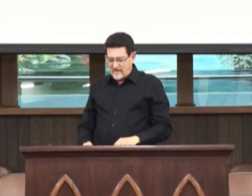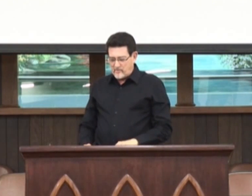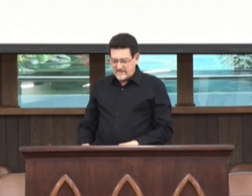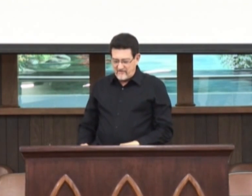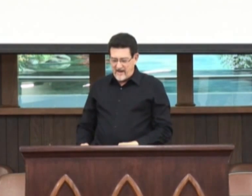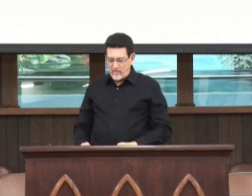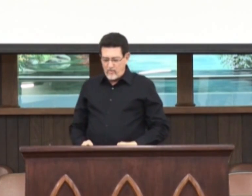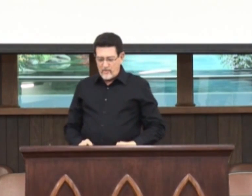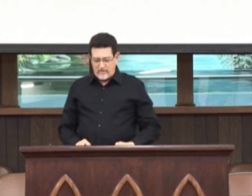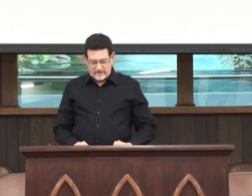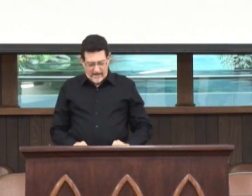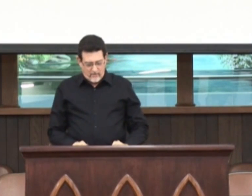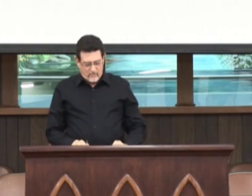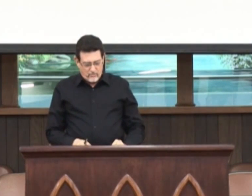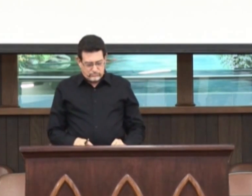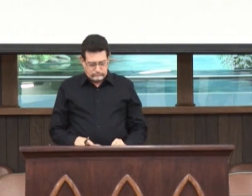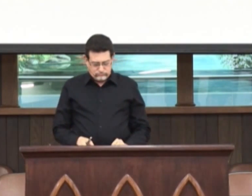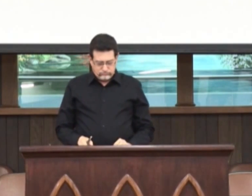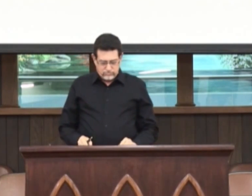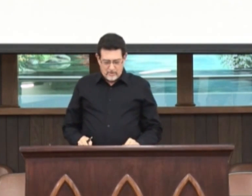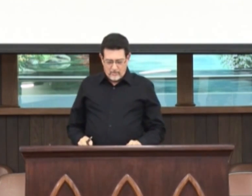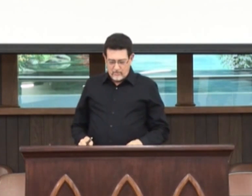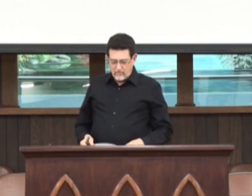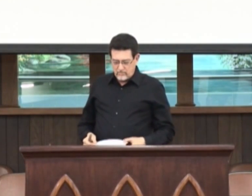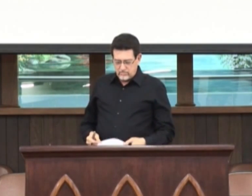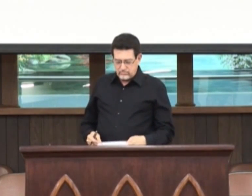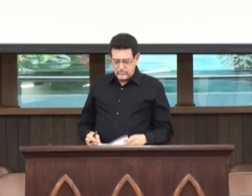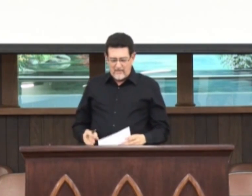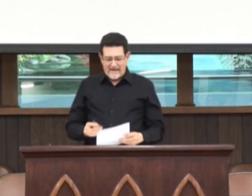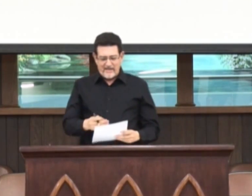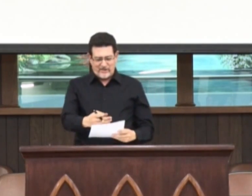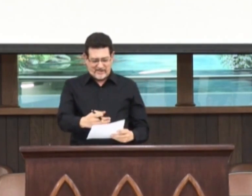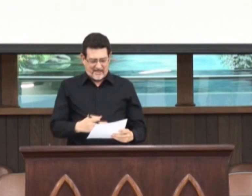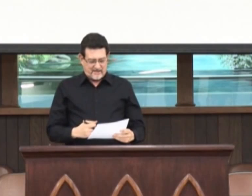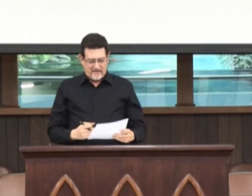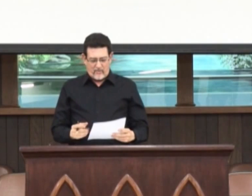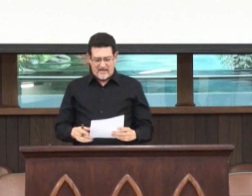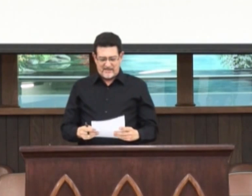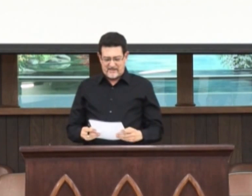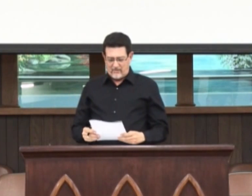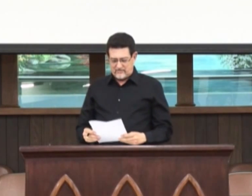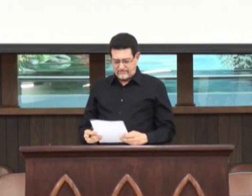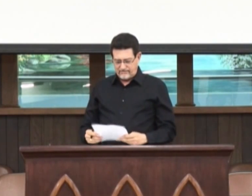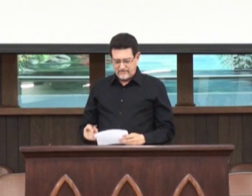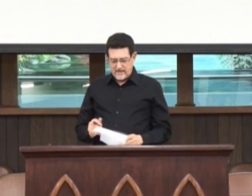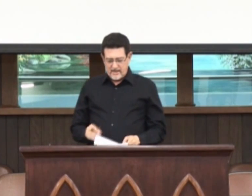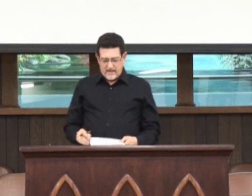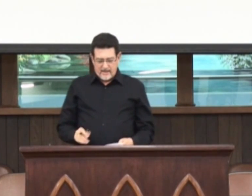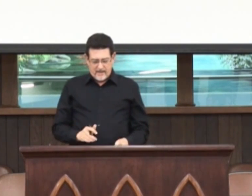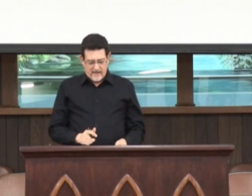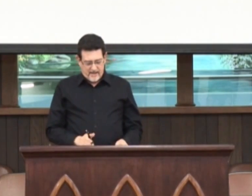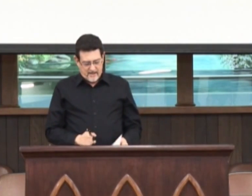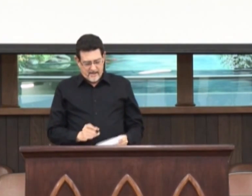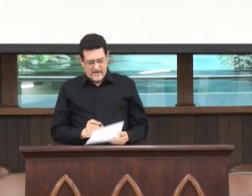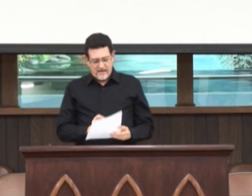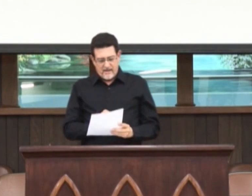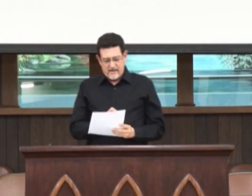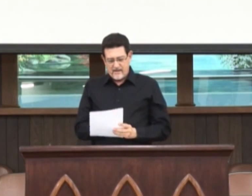Eu comecei a observar como eu tenho uma lista na oração.